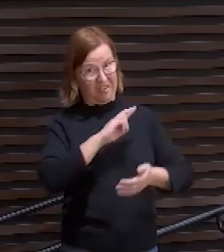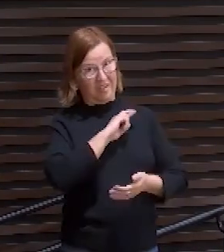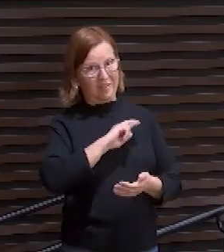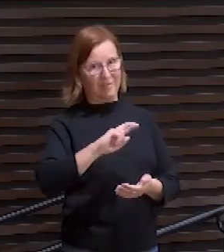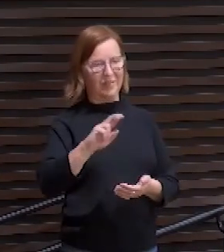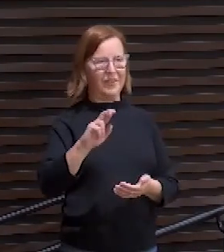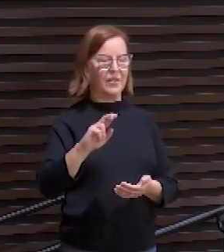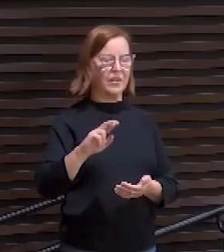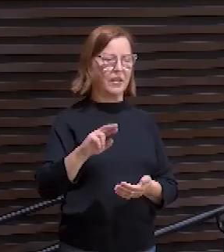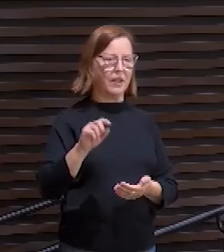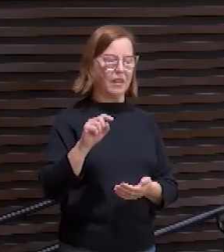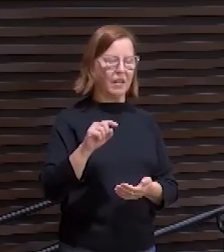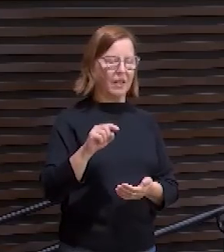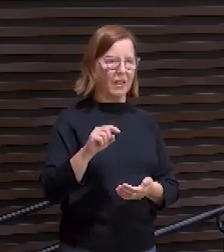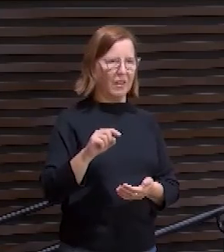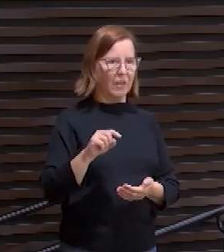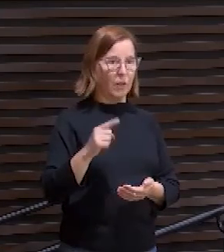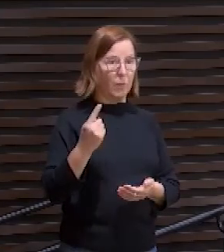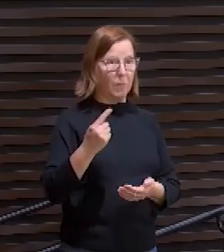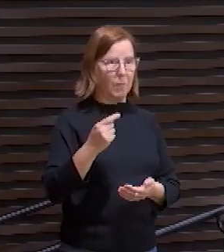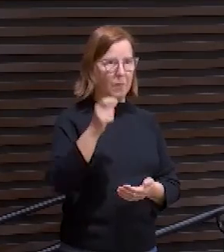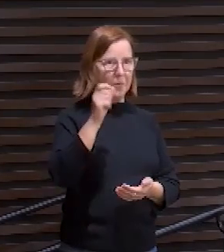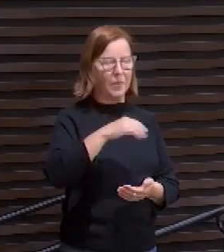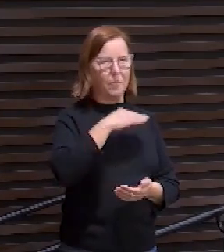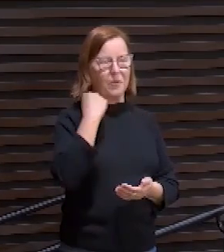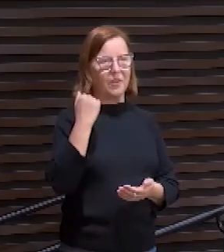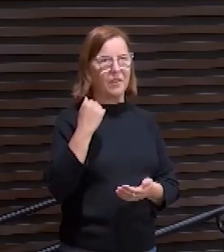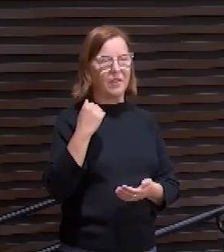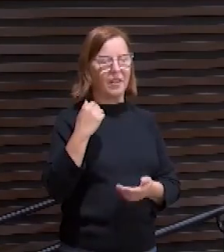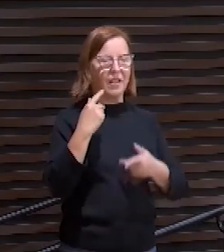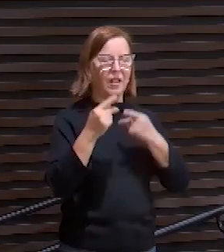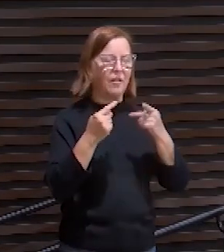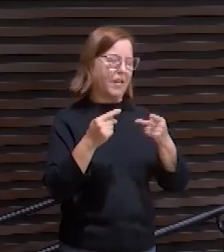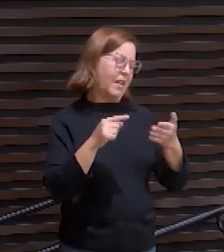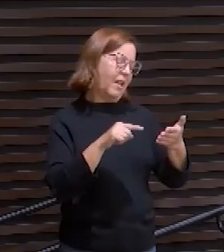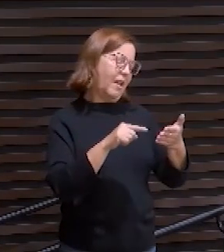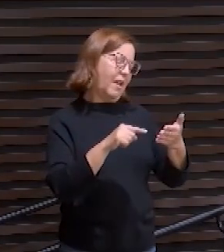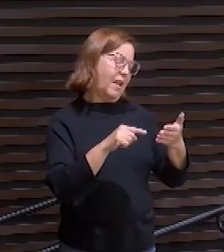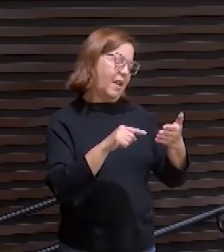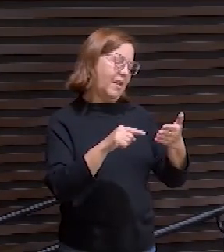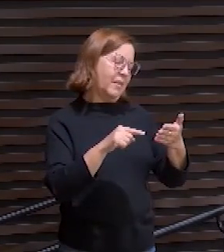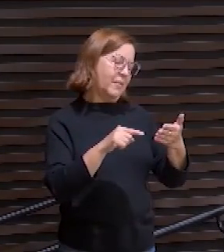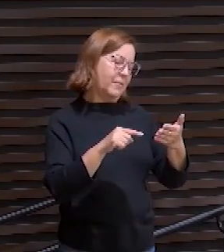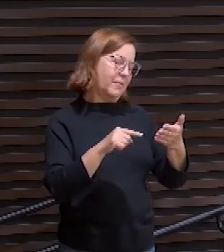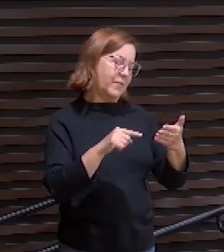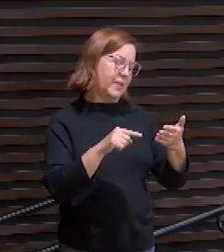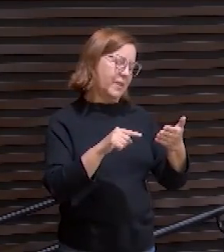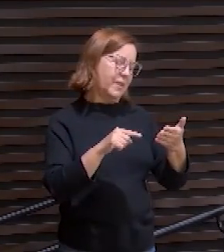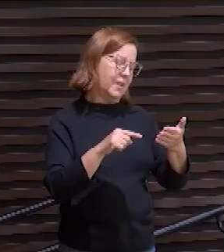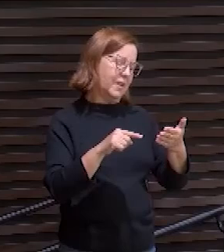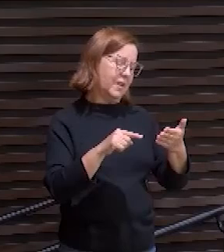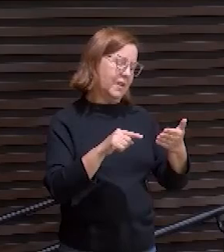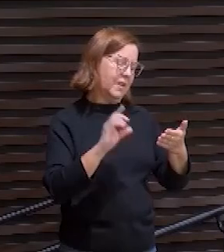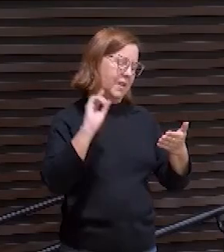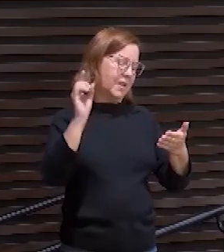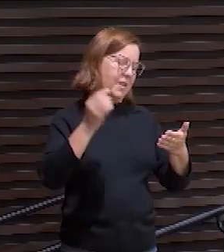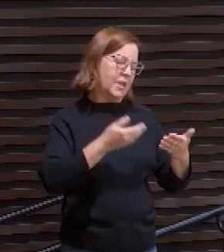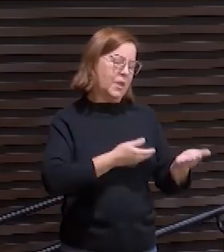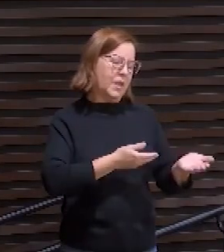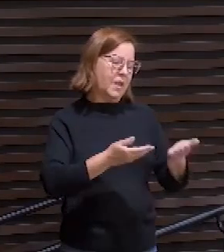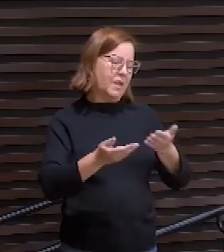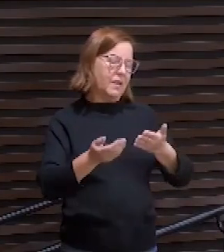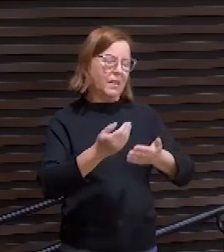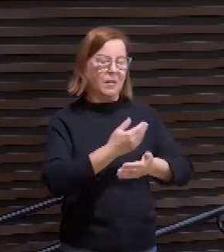religiões, alguém morre e você vê lá, que fulano receba fulano lá nos braços do Senhor. Eu vejo